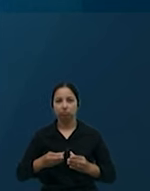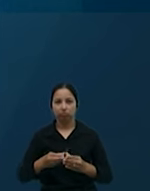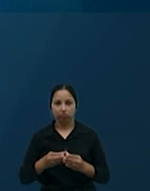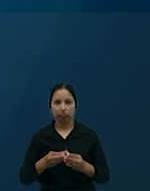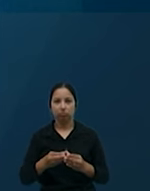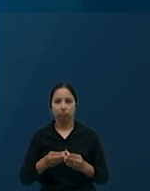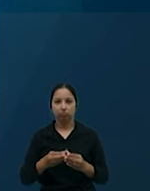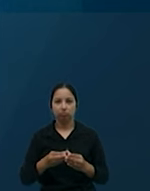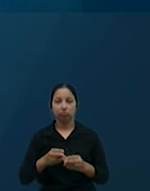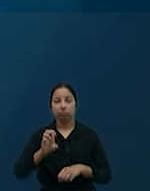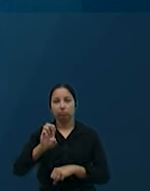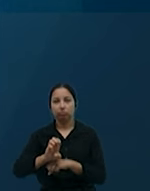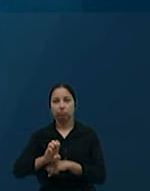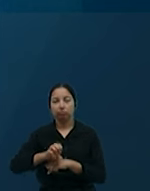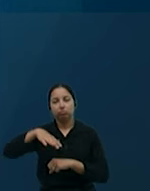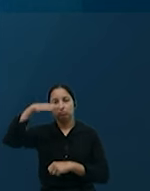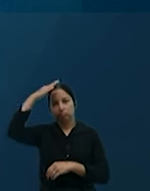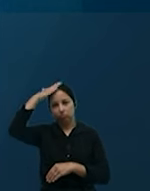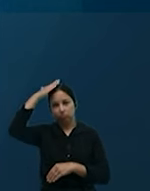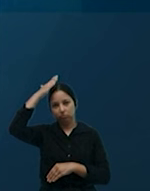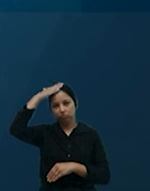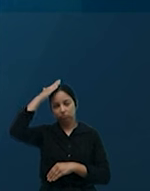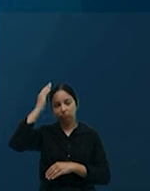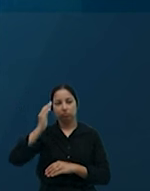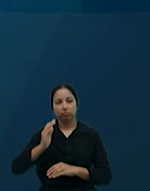as turmas recursais no Estado do Paraná